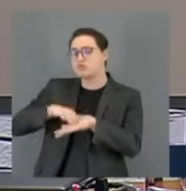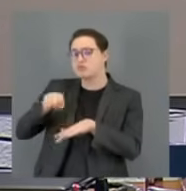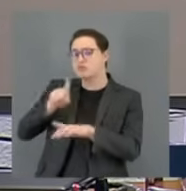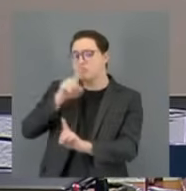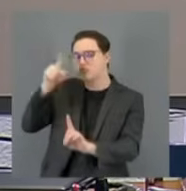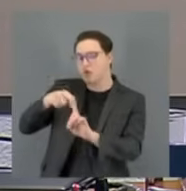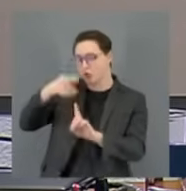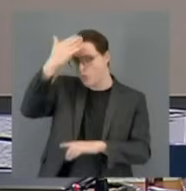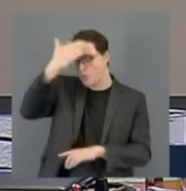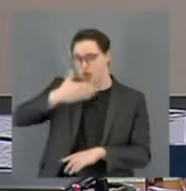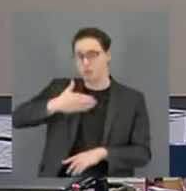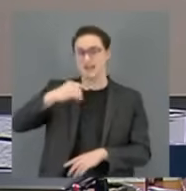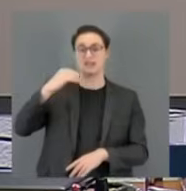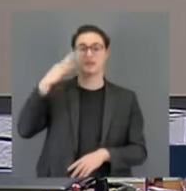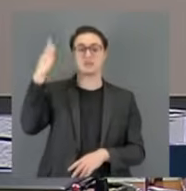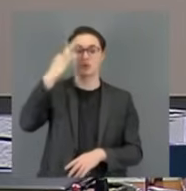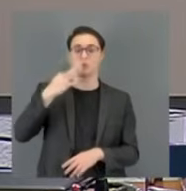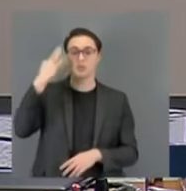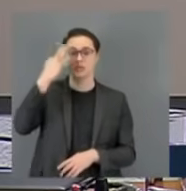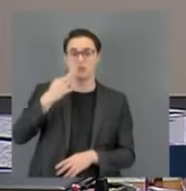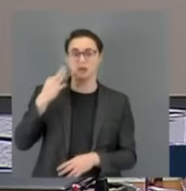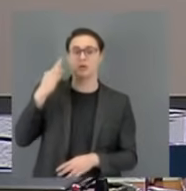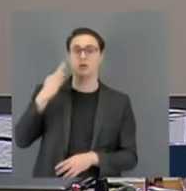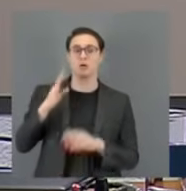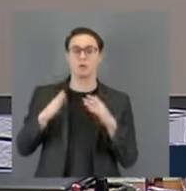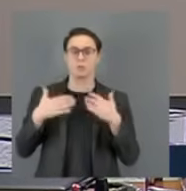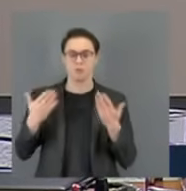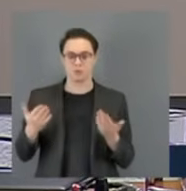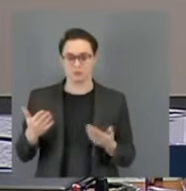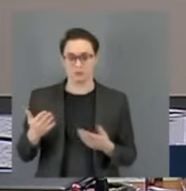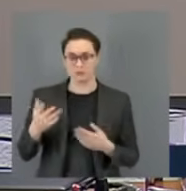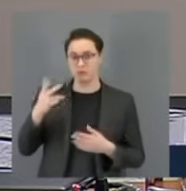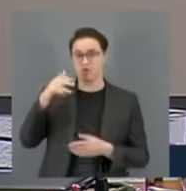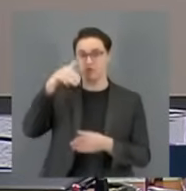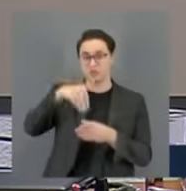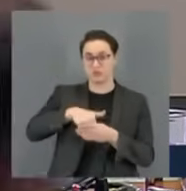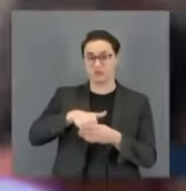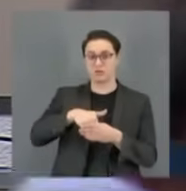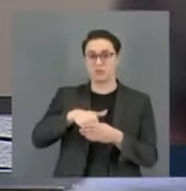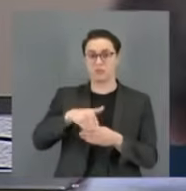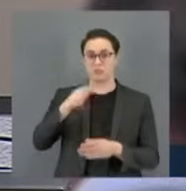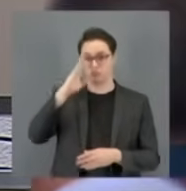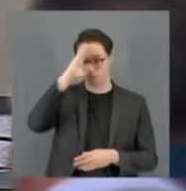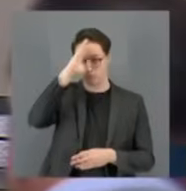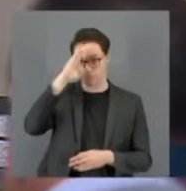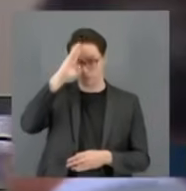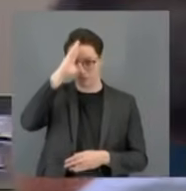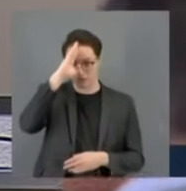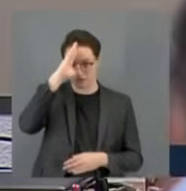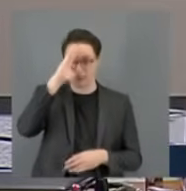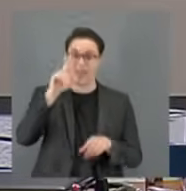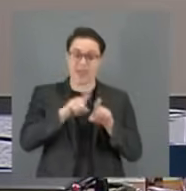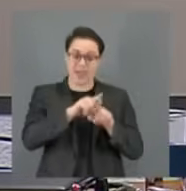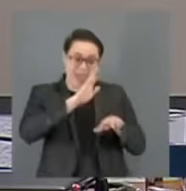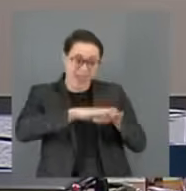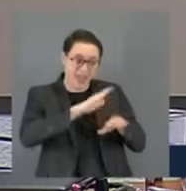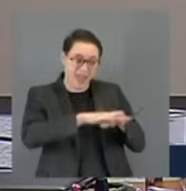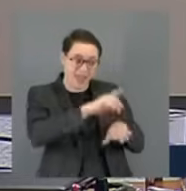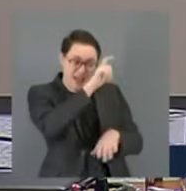comprovar a teoria de que eleitores de Bolsonaro, que o próprio Jair Bolsonaro e